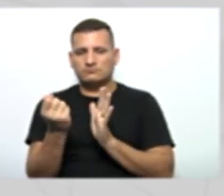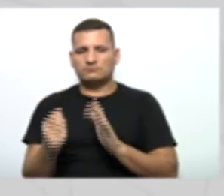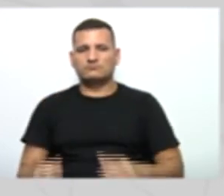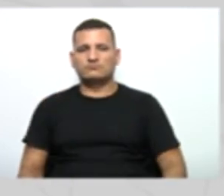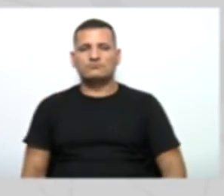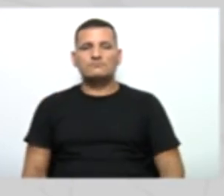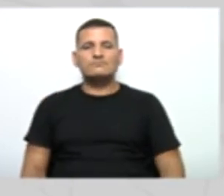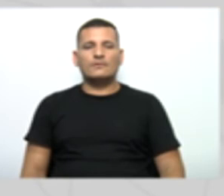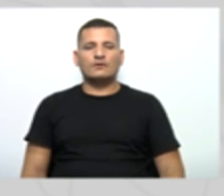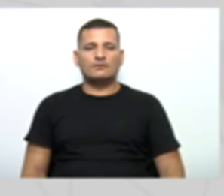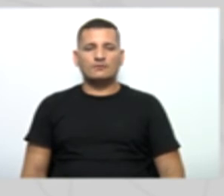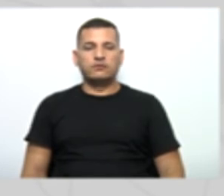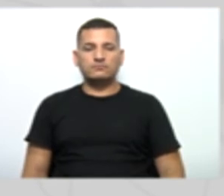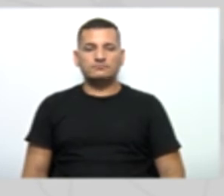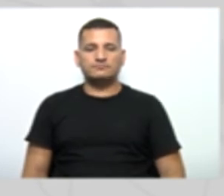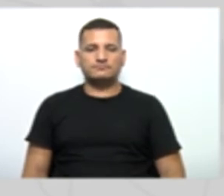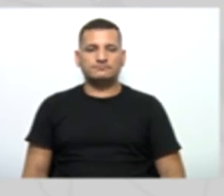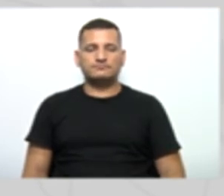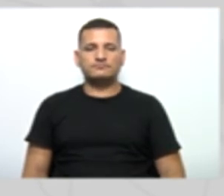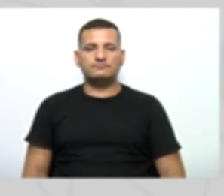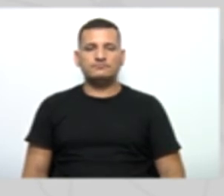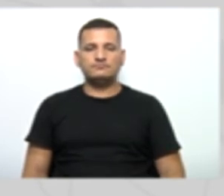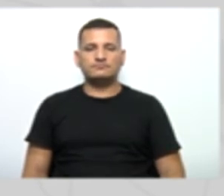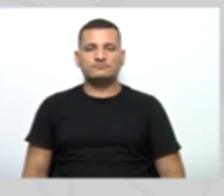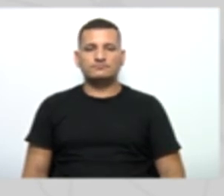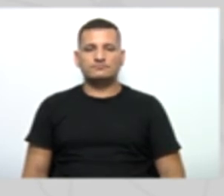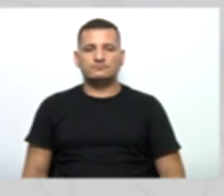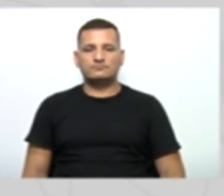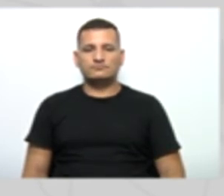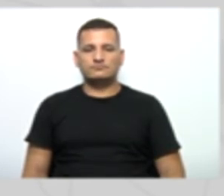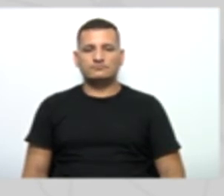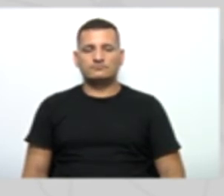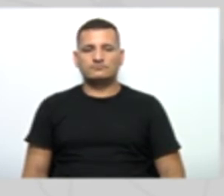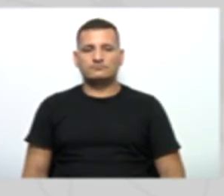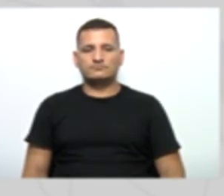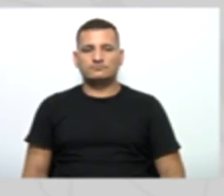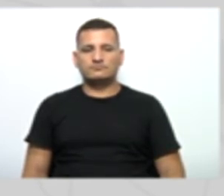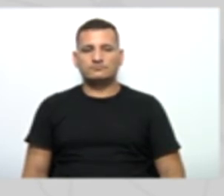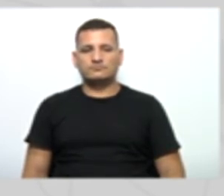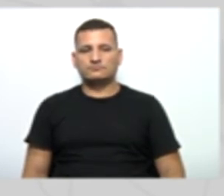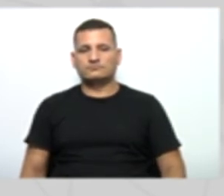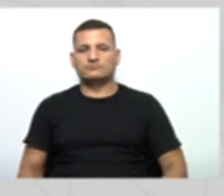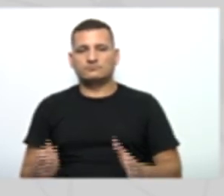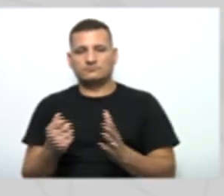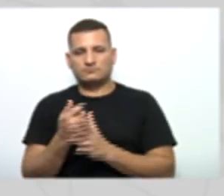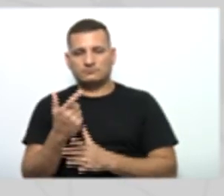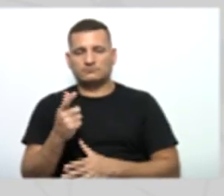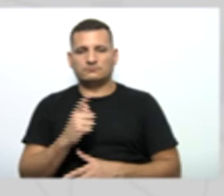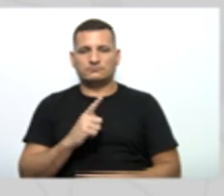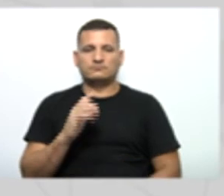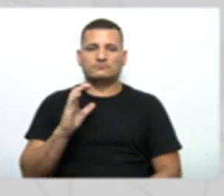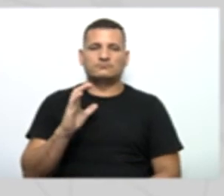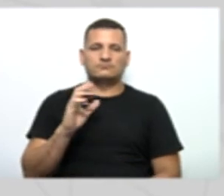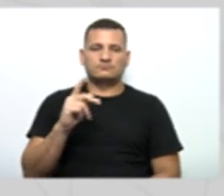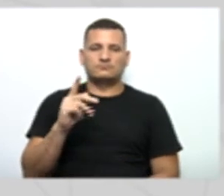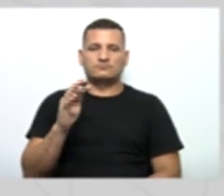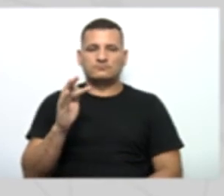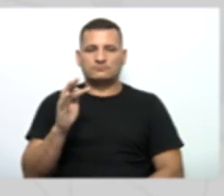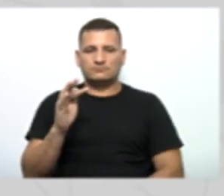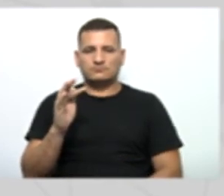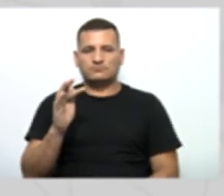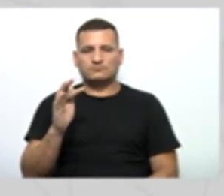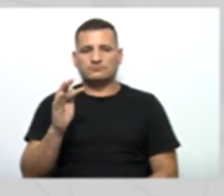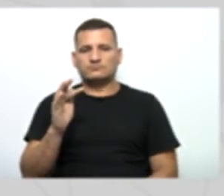que o comprador, certo? Do veículo tem os atributos, como CPF e